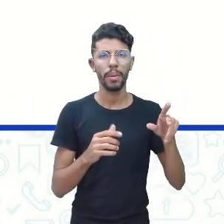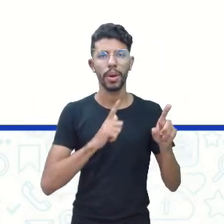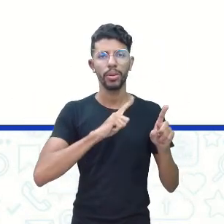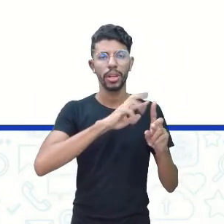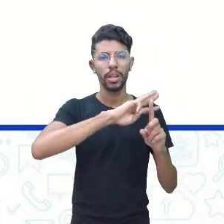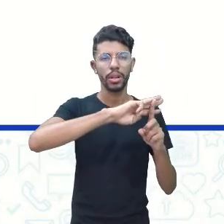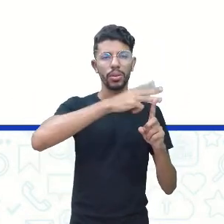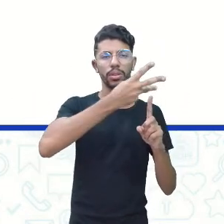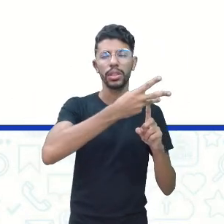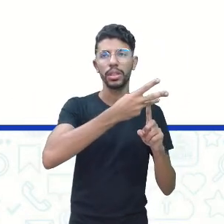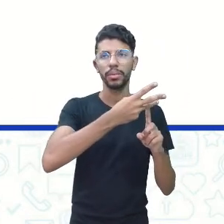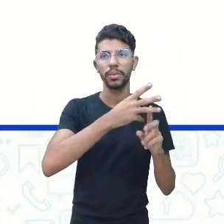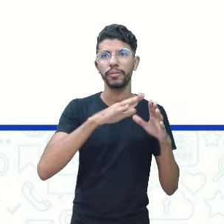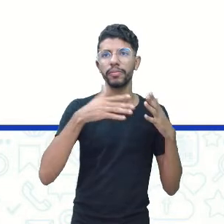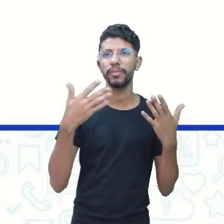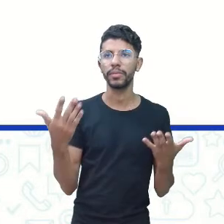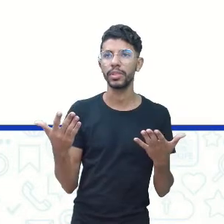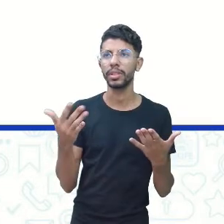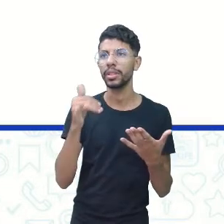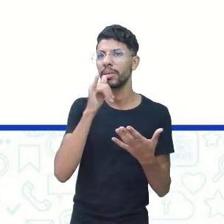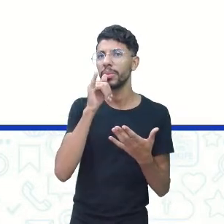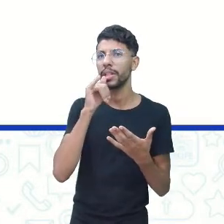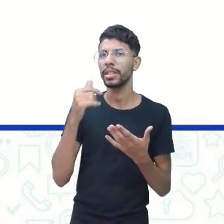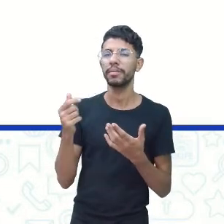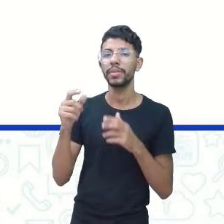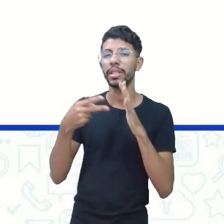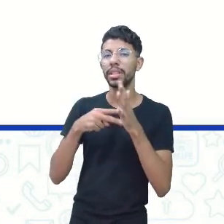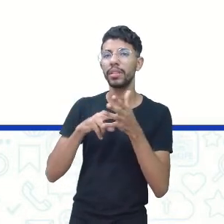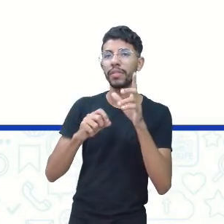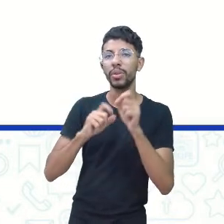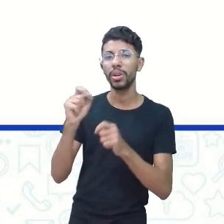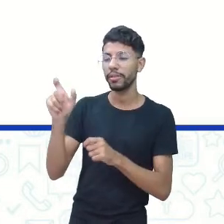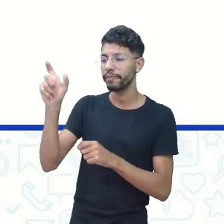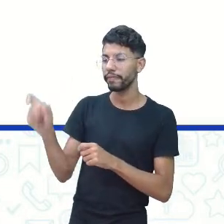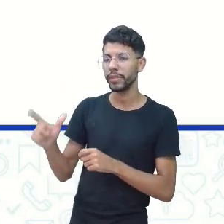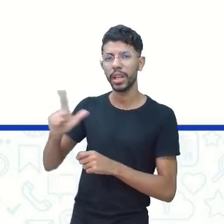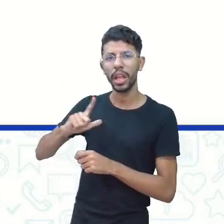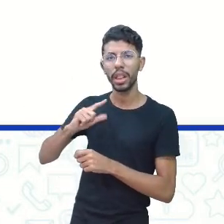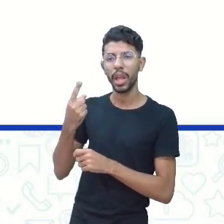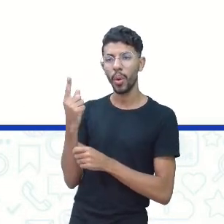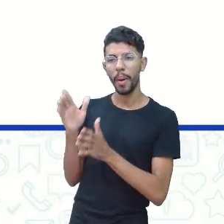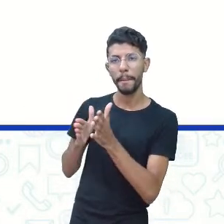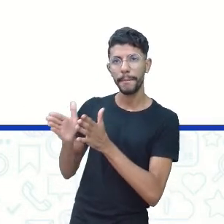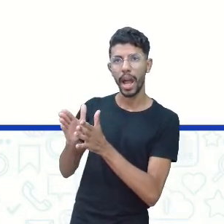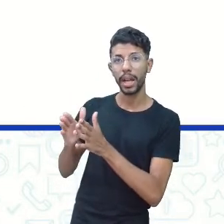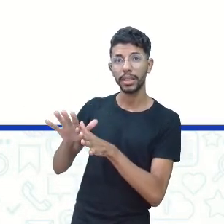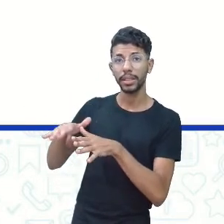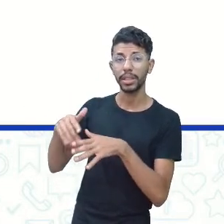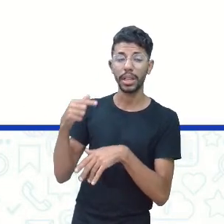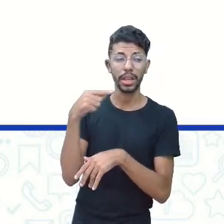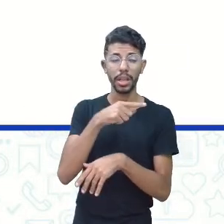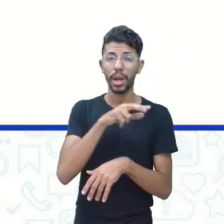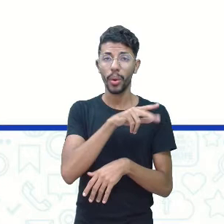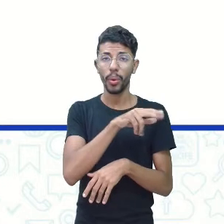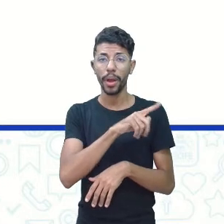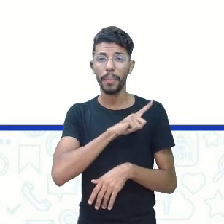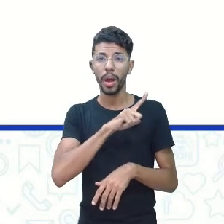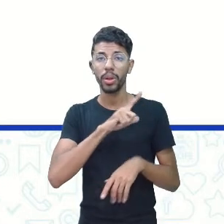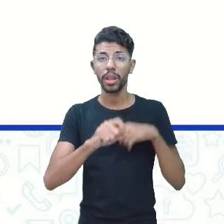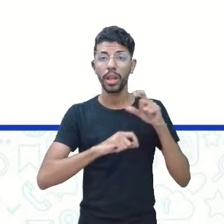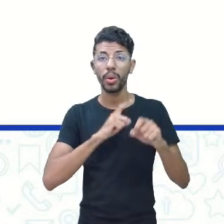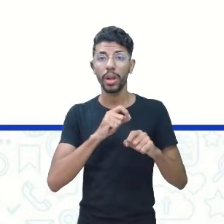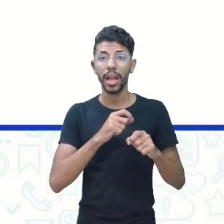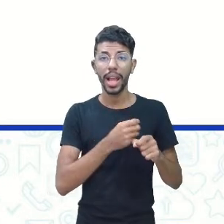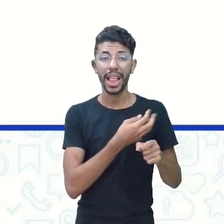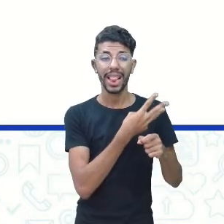parte e seu irmão vai ter 3 vezes uma parte, então ele vai ter 3 partes. É nessa noção que a gente vai precisar ter